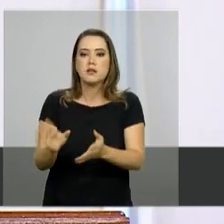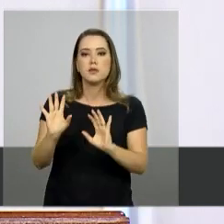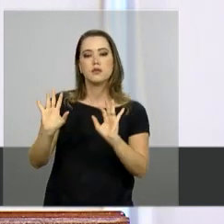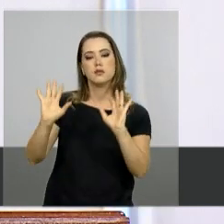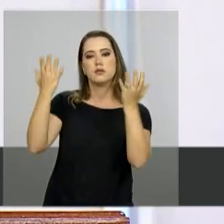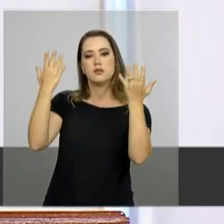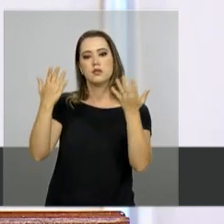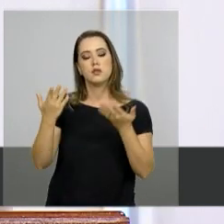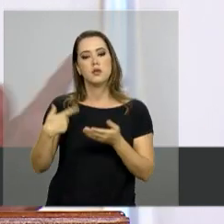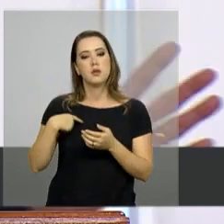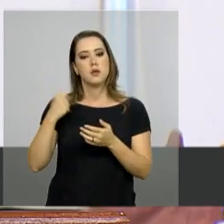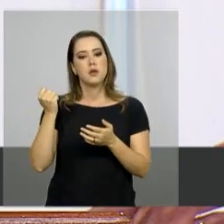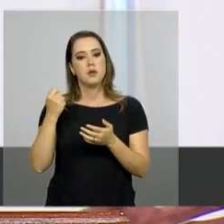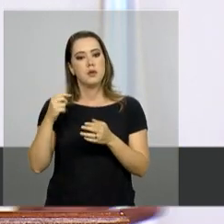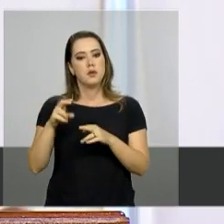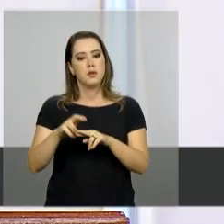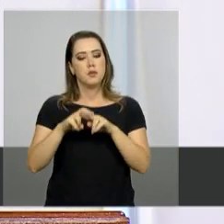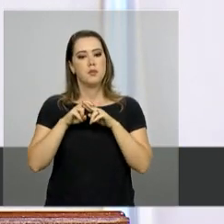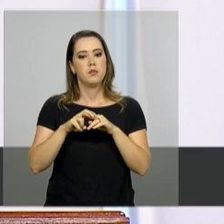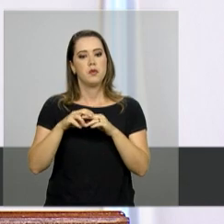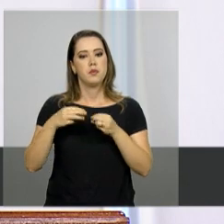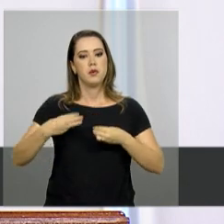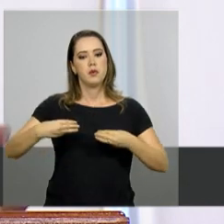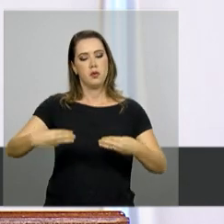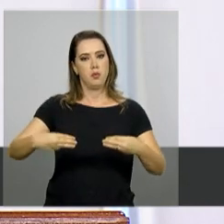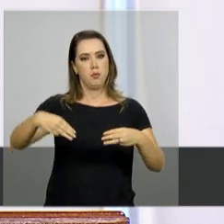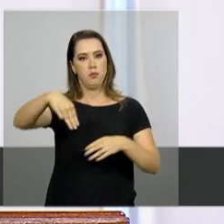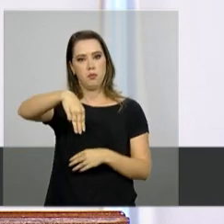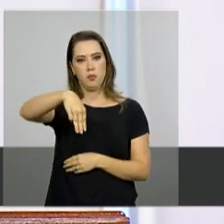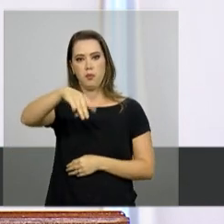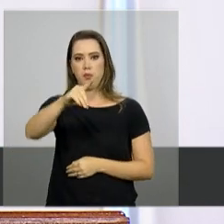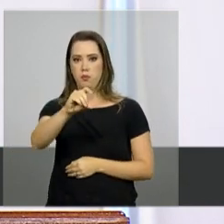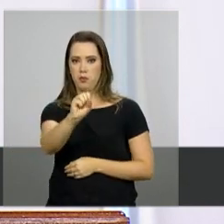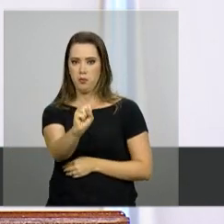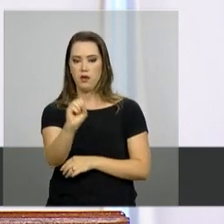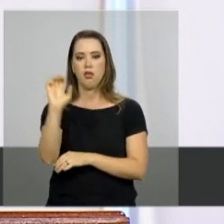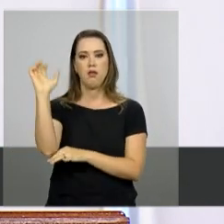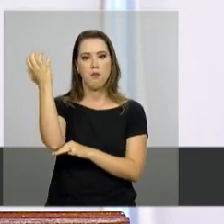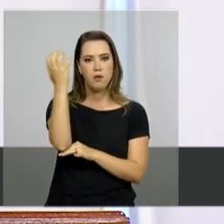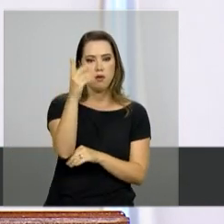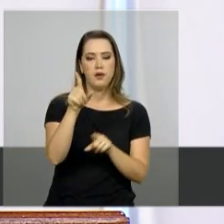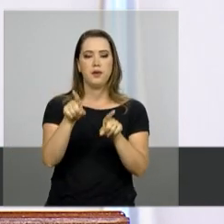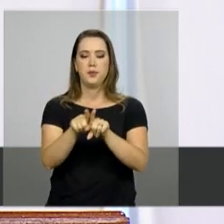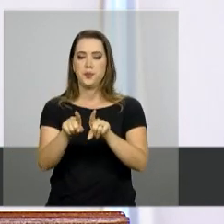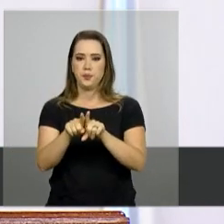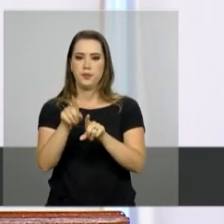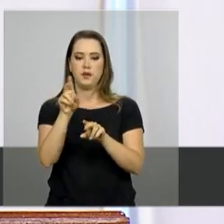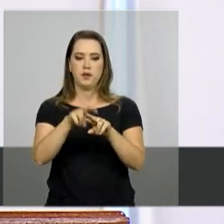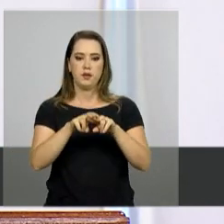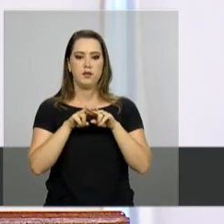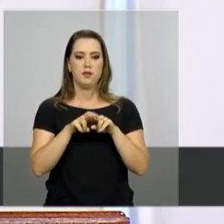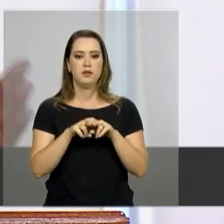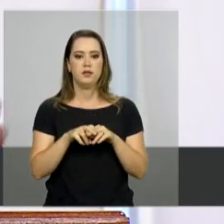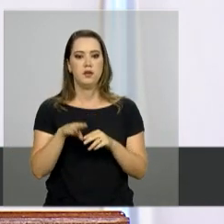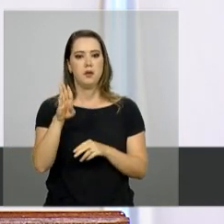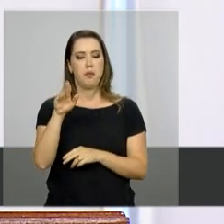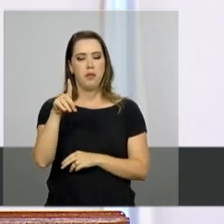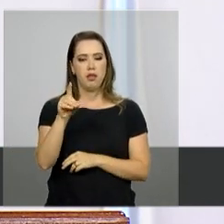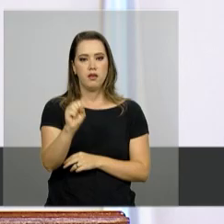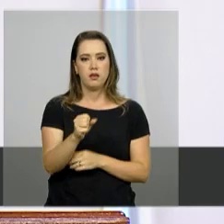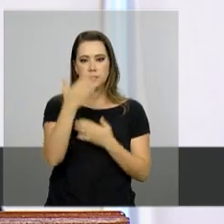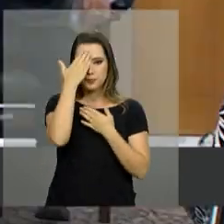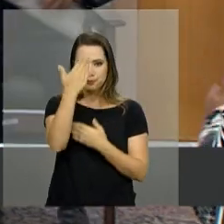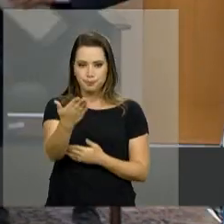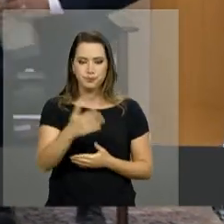patrocinado pelo desenvolvimento social pelo meio ambiente e pelo bebé se